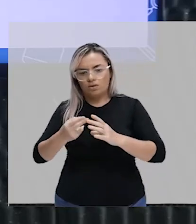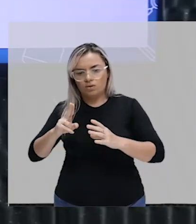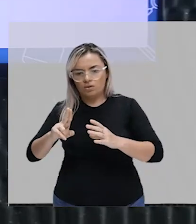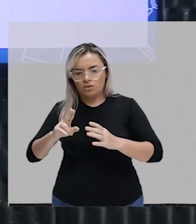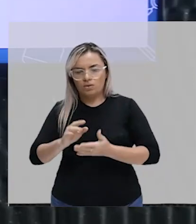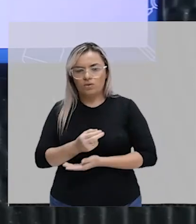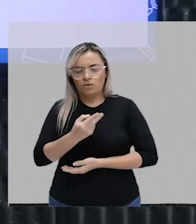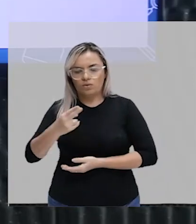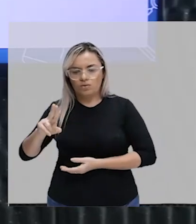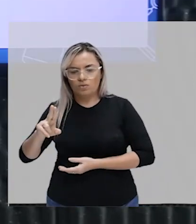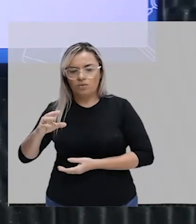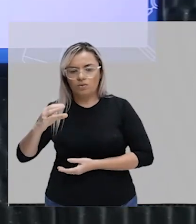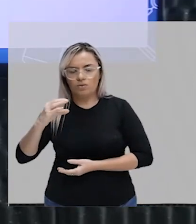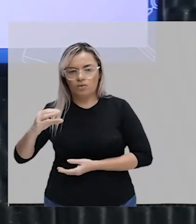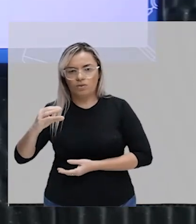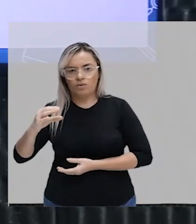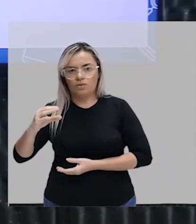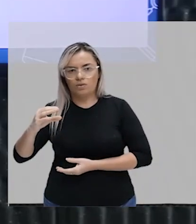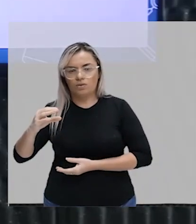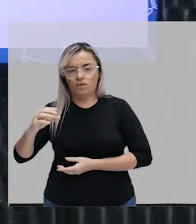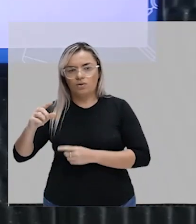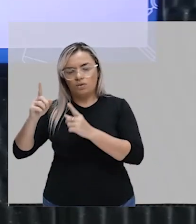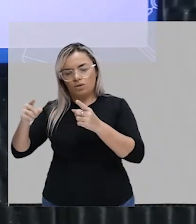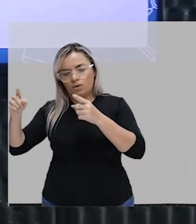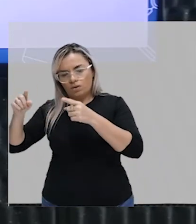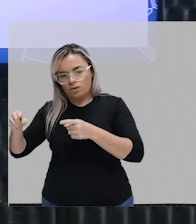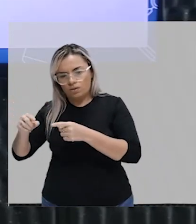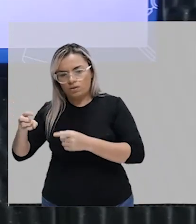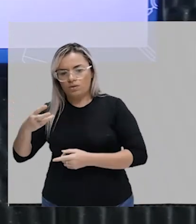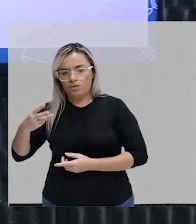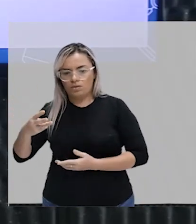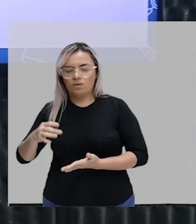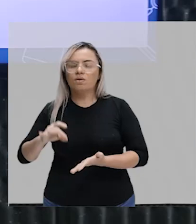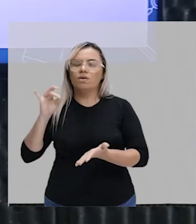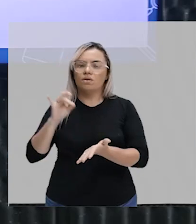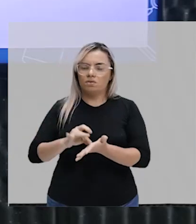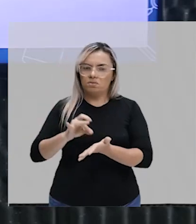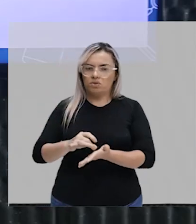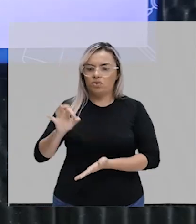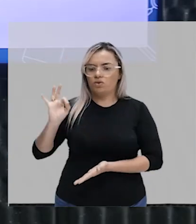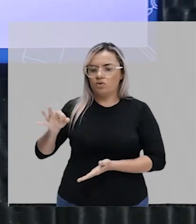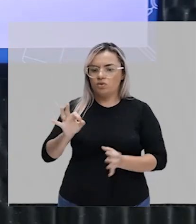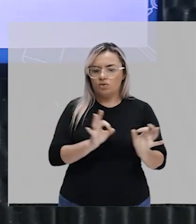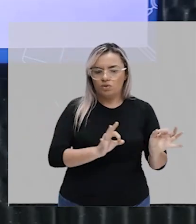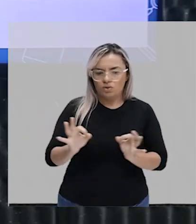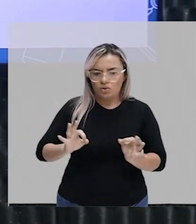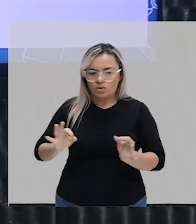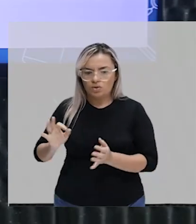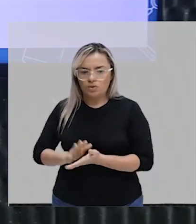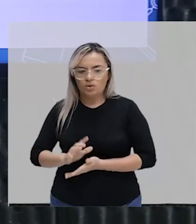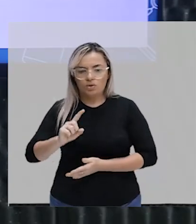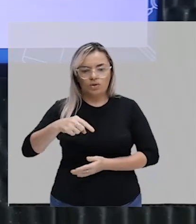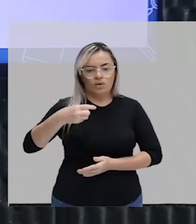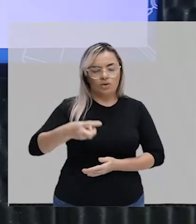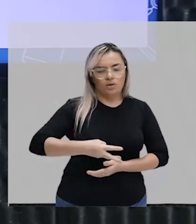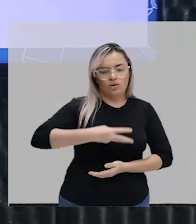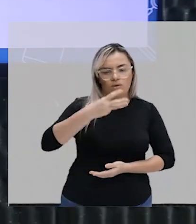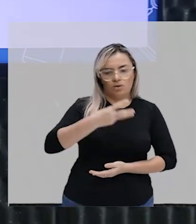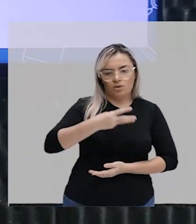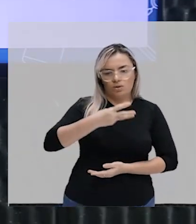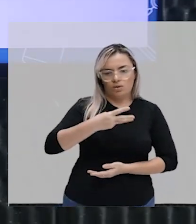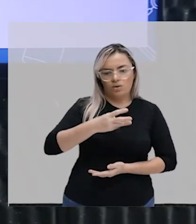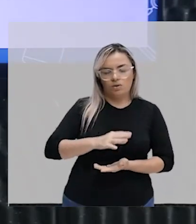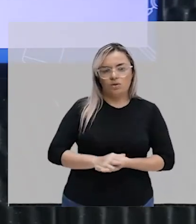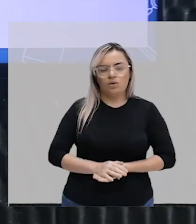certinho, bonitinho, tá? Na próxima, também, né, é verdade, porque os conjuntos unitários,